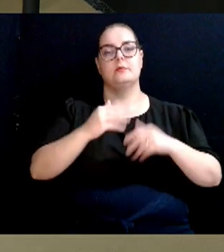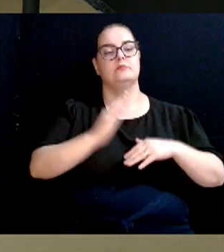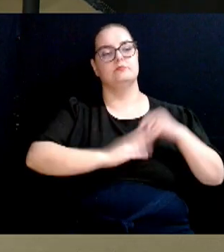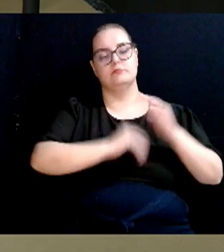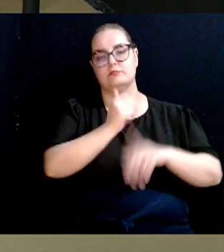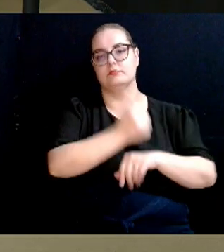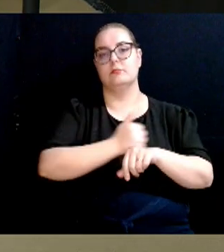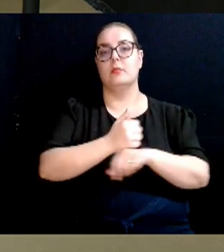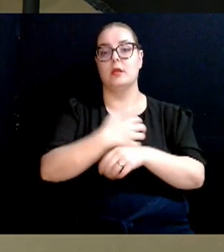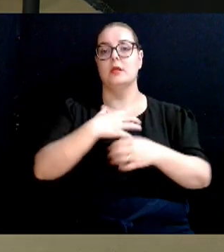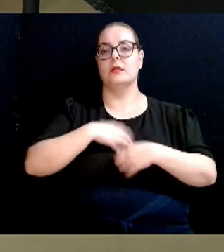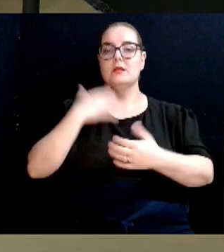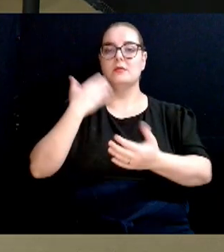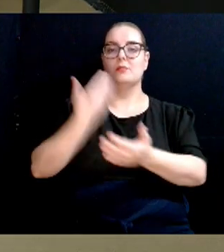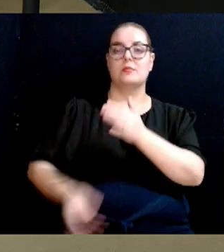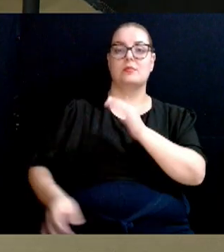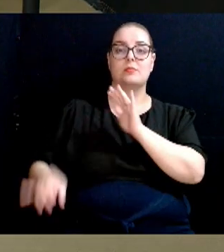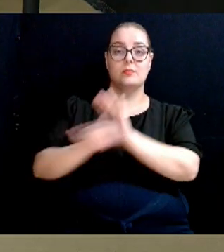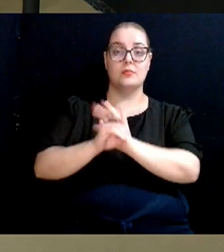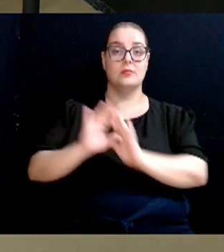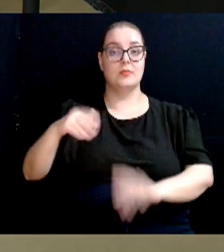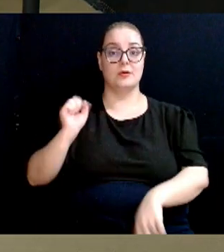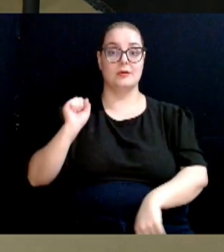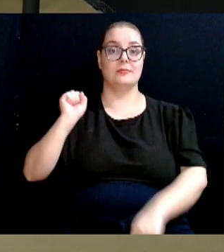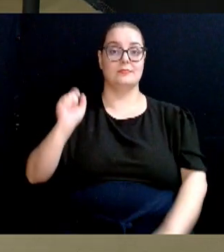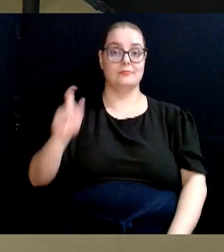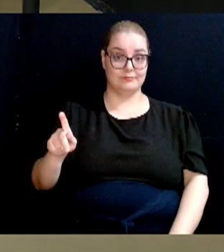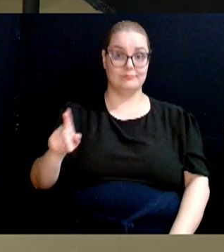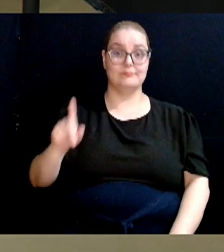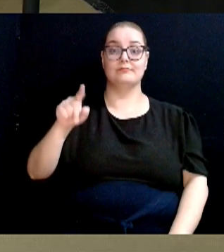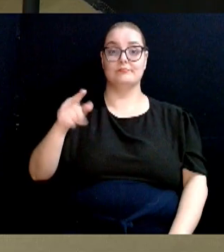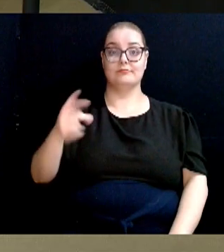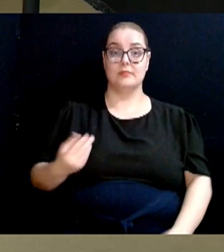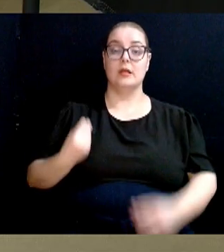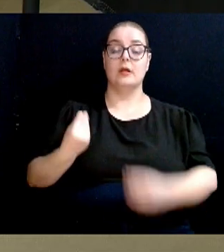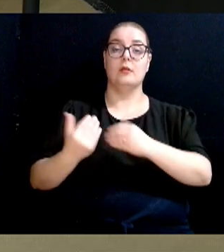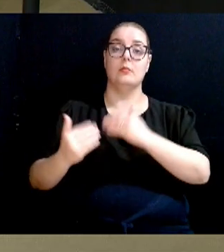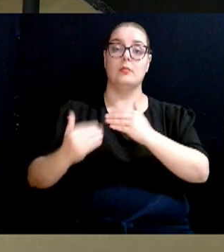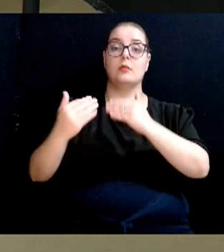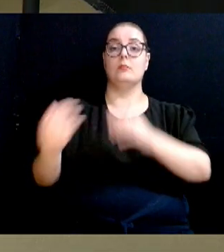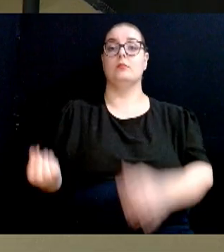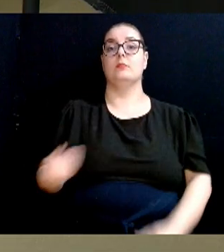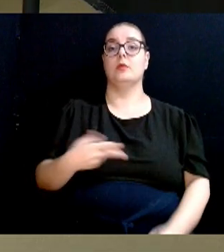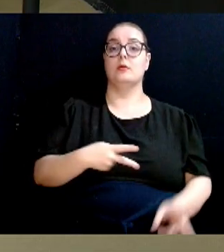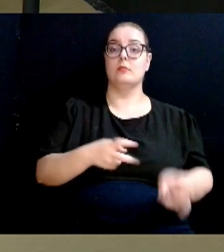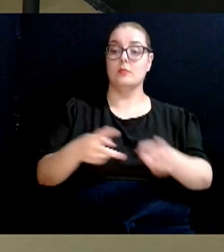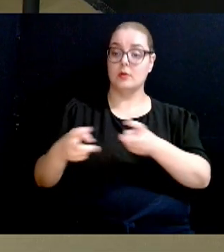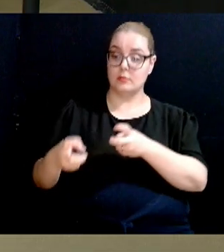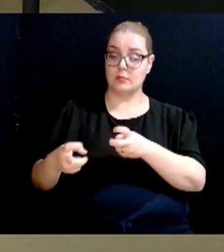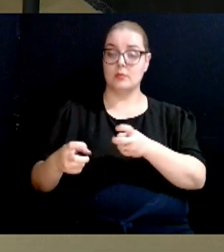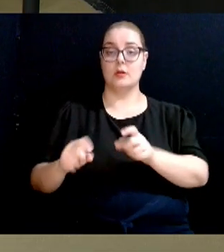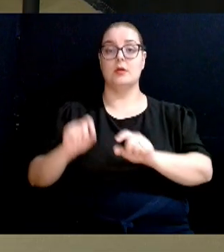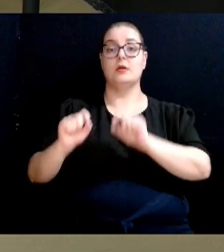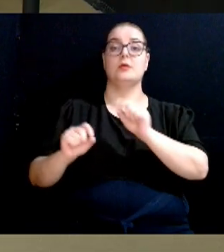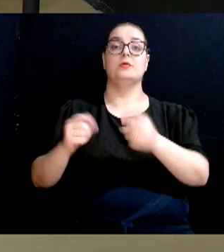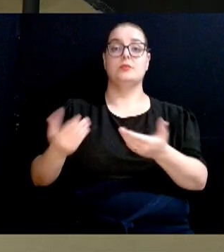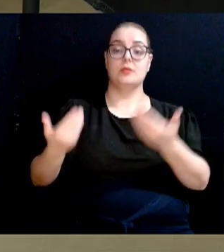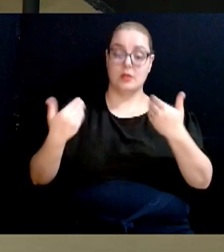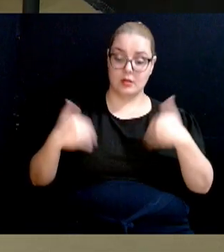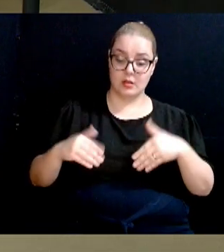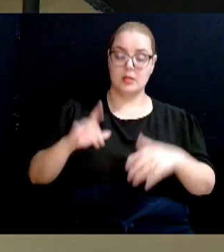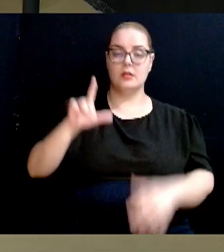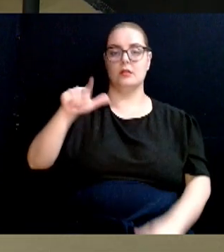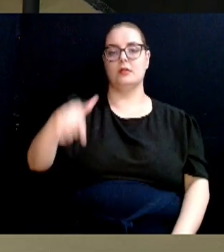da identidade quando parou. Sim. Como construir uma nova percepção de quem se é depois